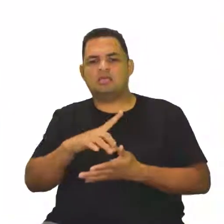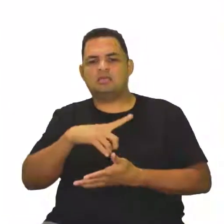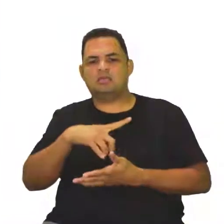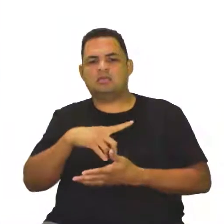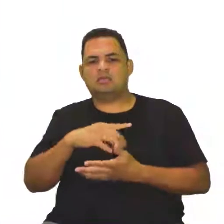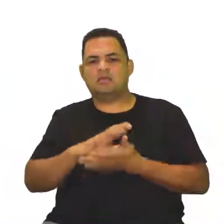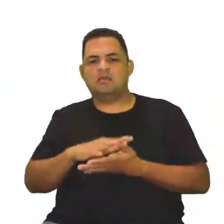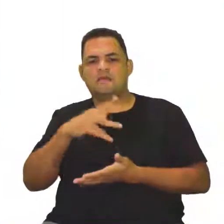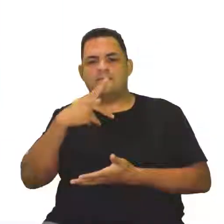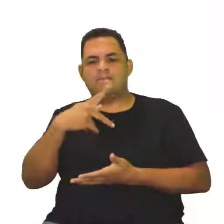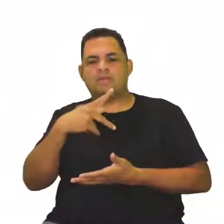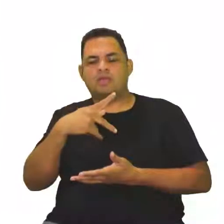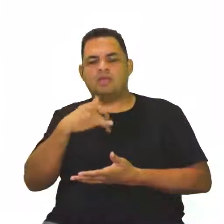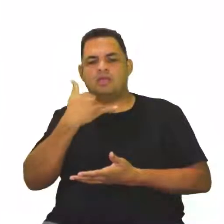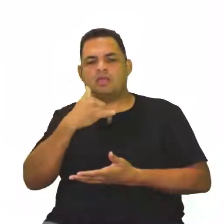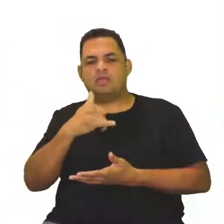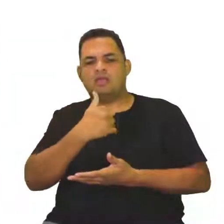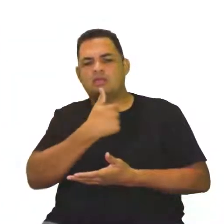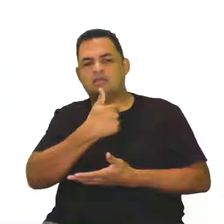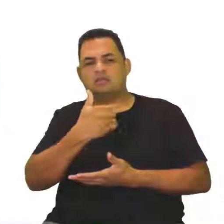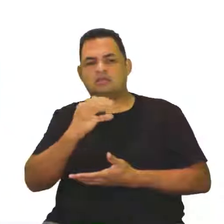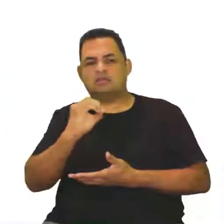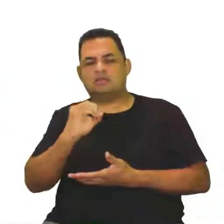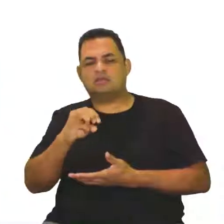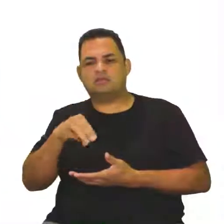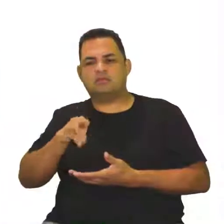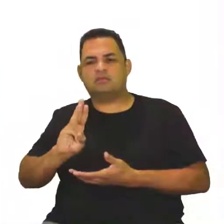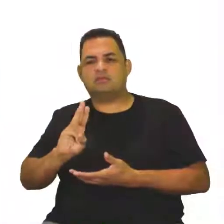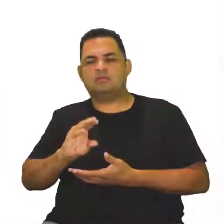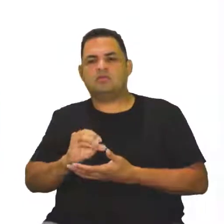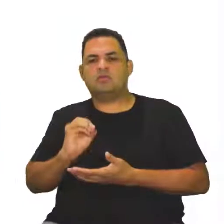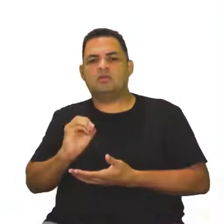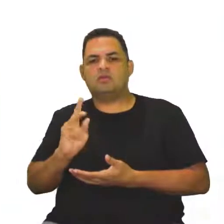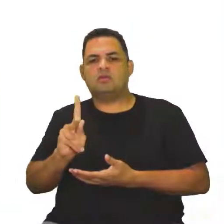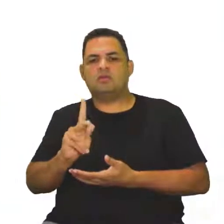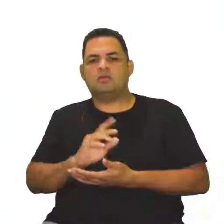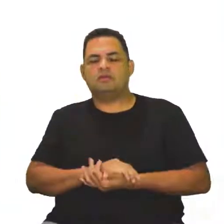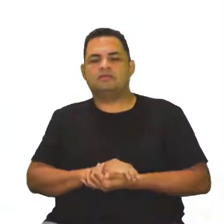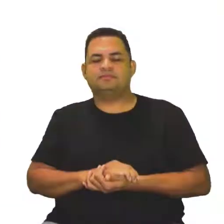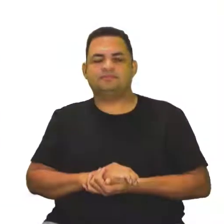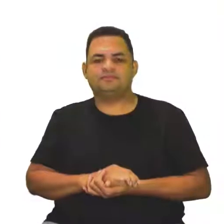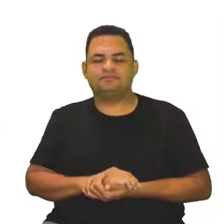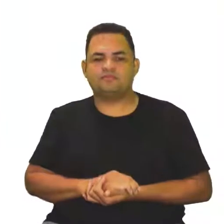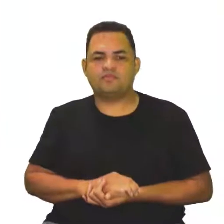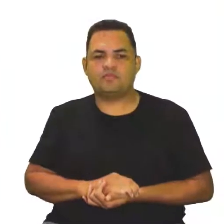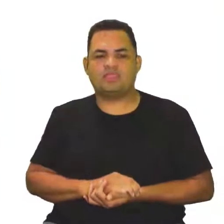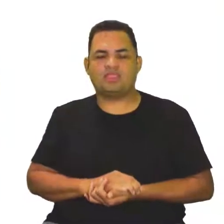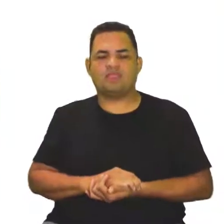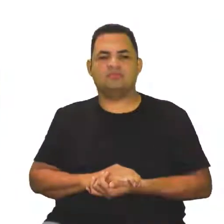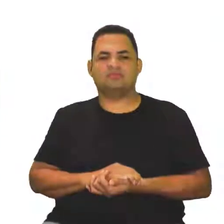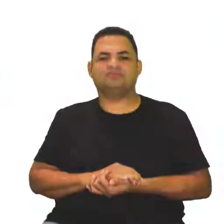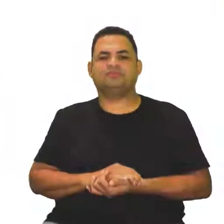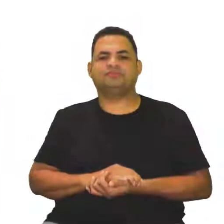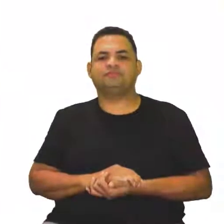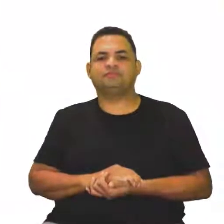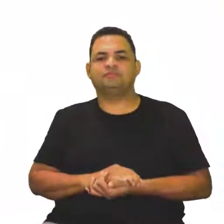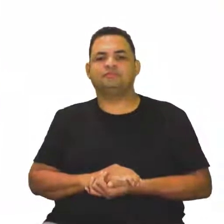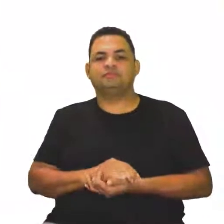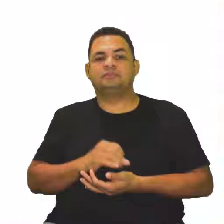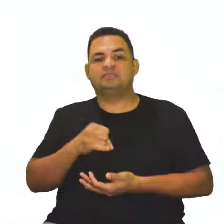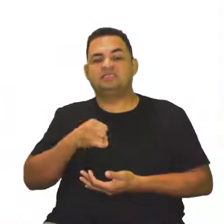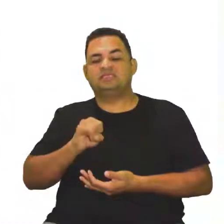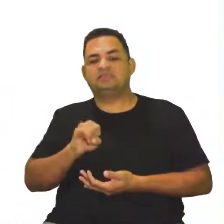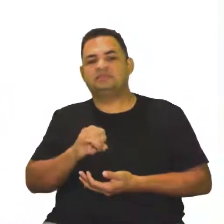potência elétrica de 100 watts, ok? Então aqui, ó, se eu